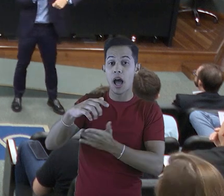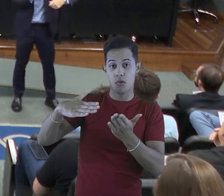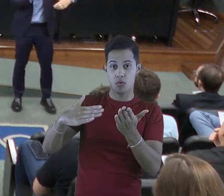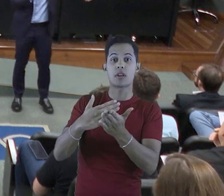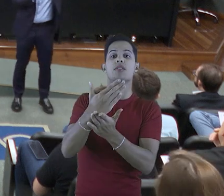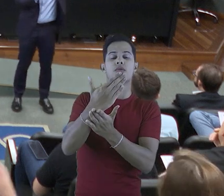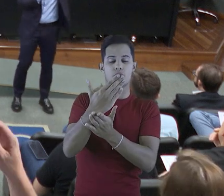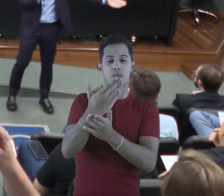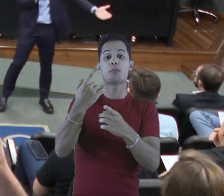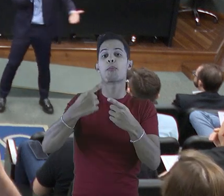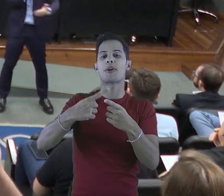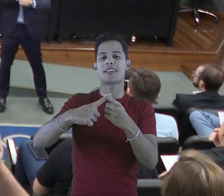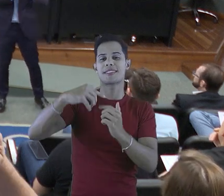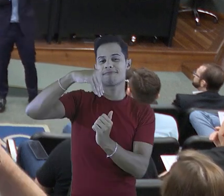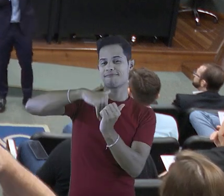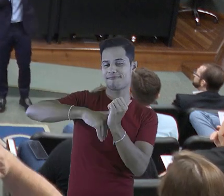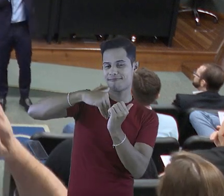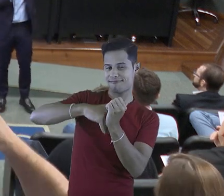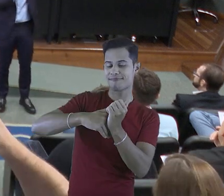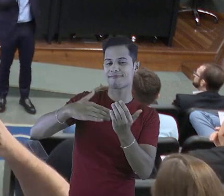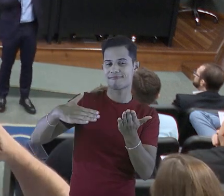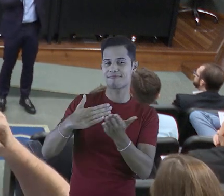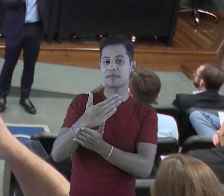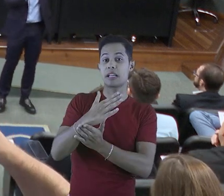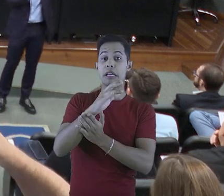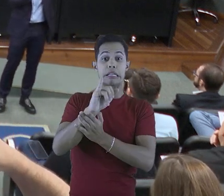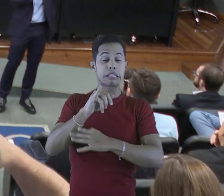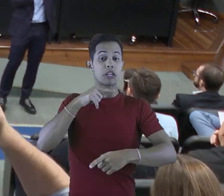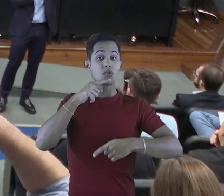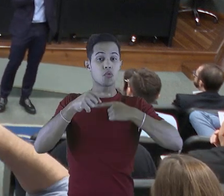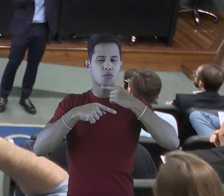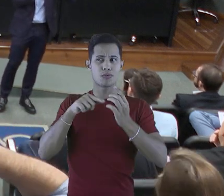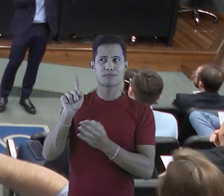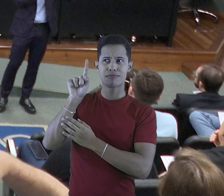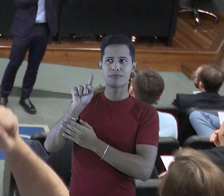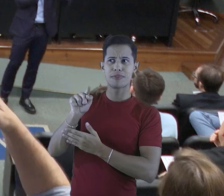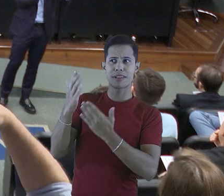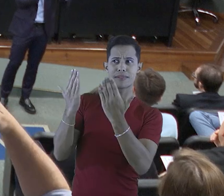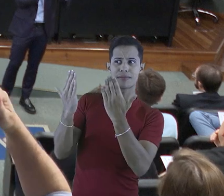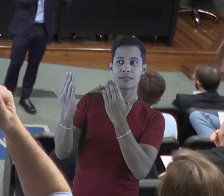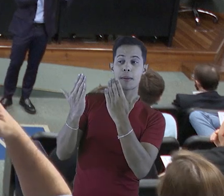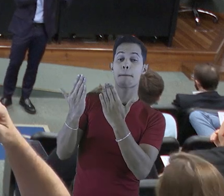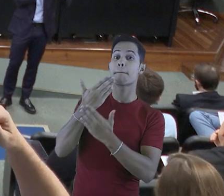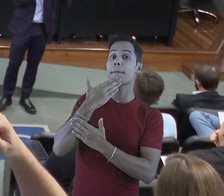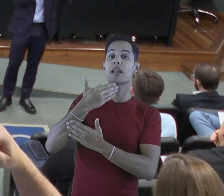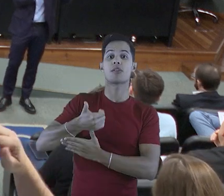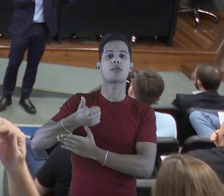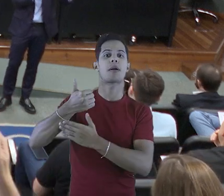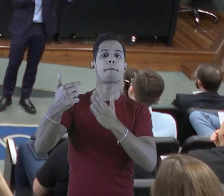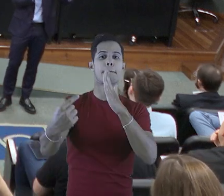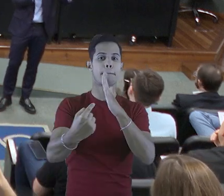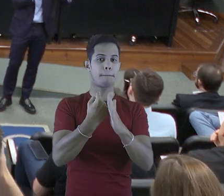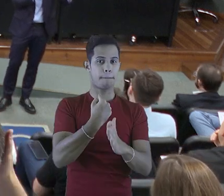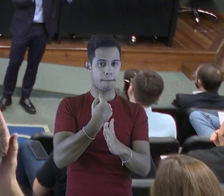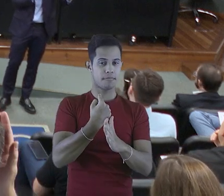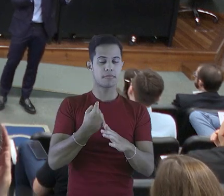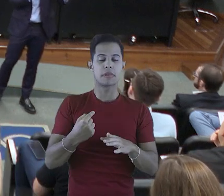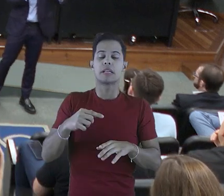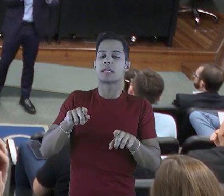autorizado a grifar. A gente juntou com essa. Então, quando houver dúvida, o que eu sugiro? Pergunta.